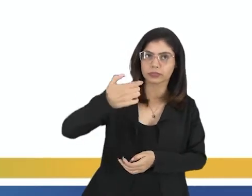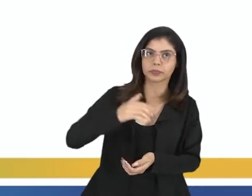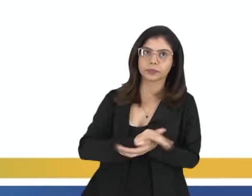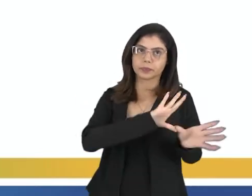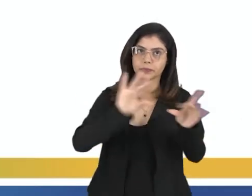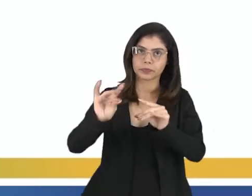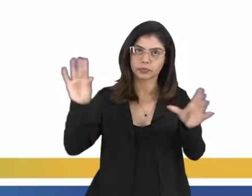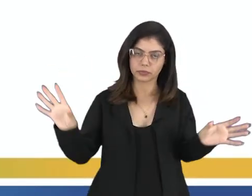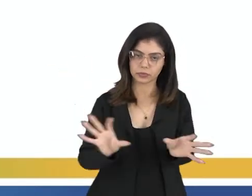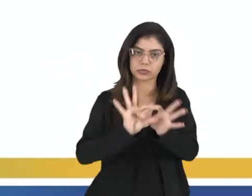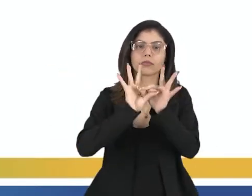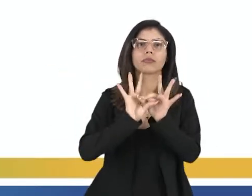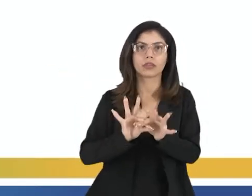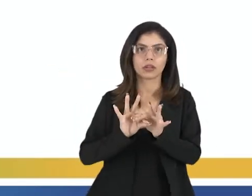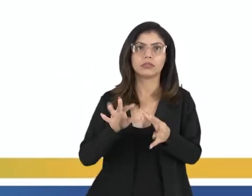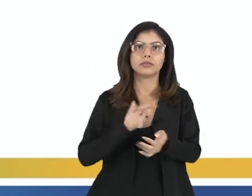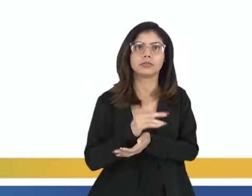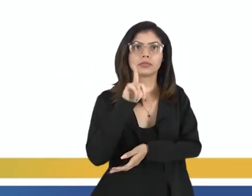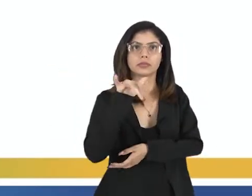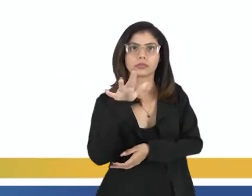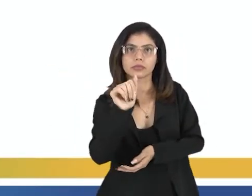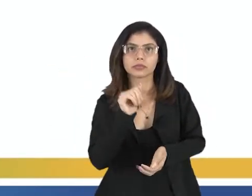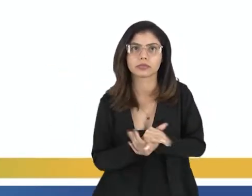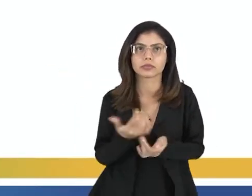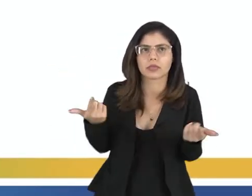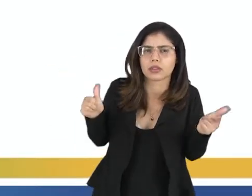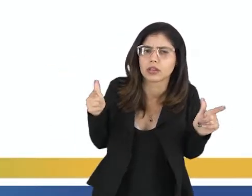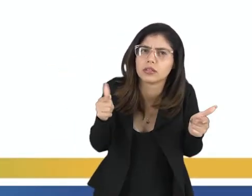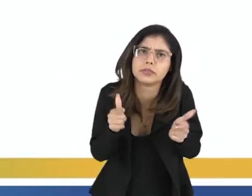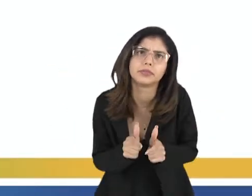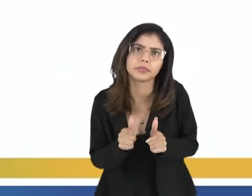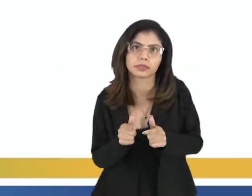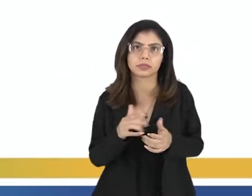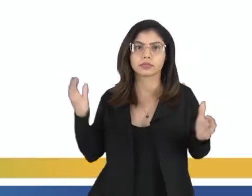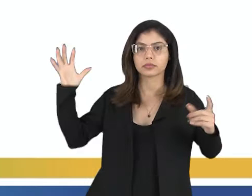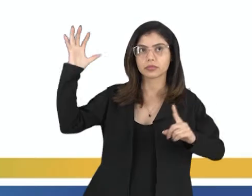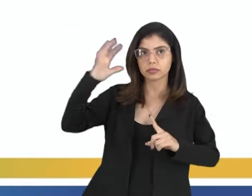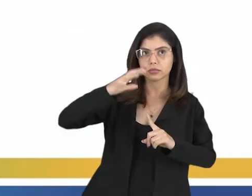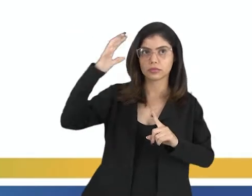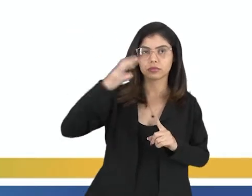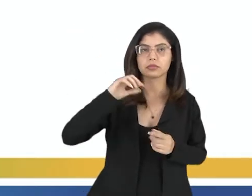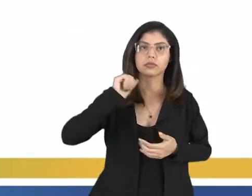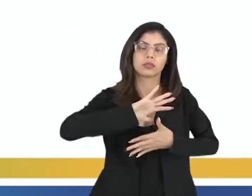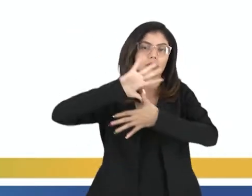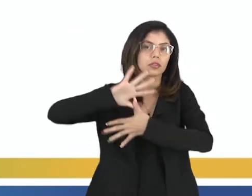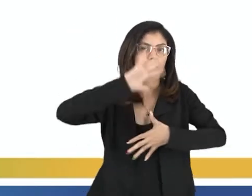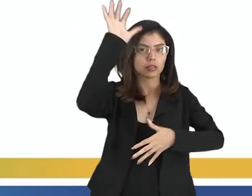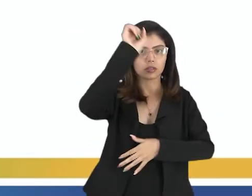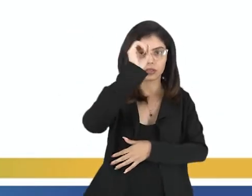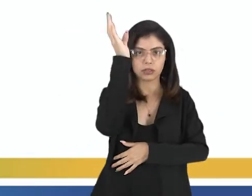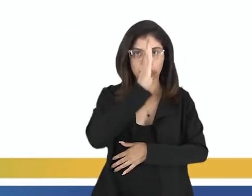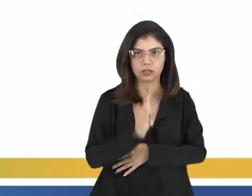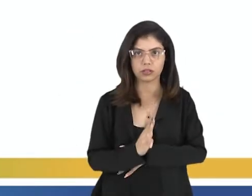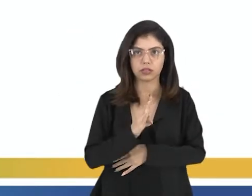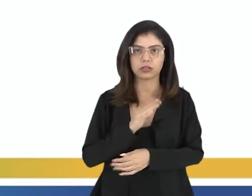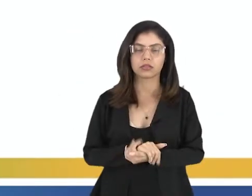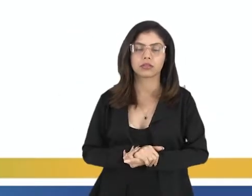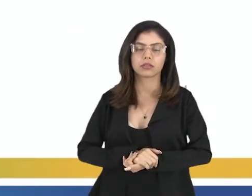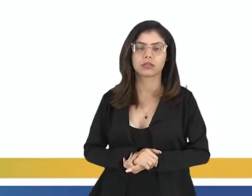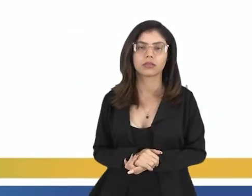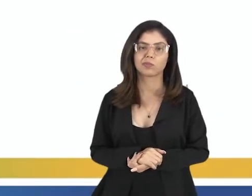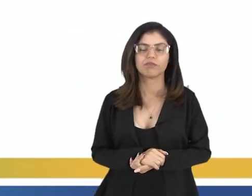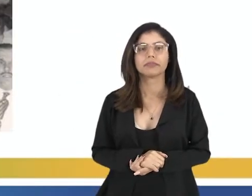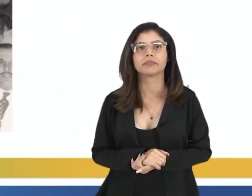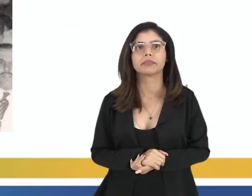uma aliança com países ditatoriais, minimizando a grande influência, então, americana aí que a gente tinha aí no